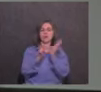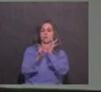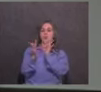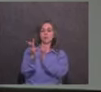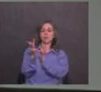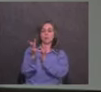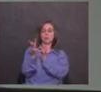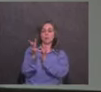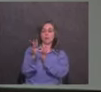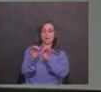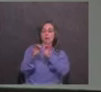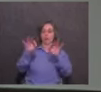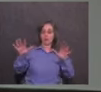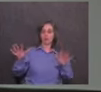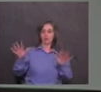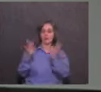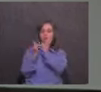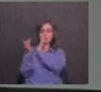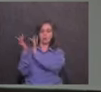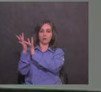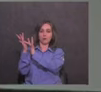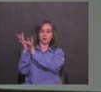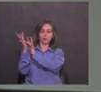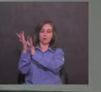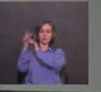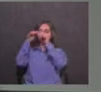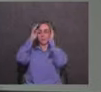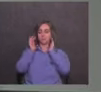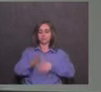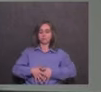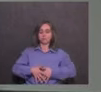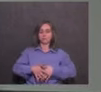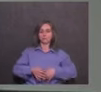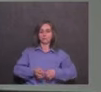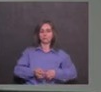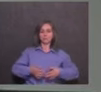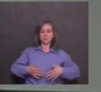Virgem Santíssima e é o primogênito